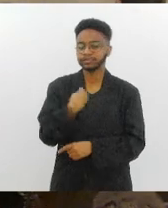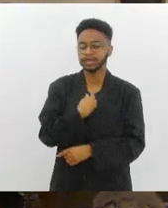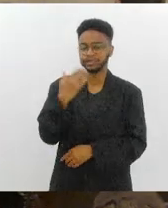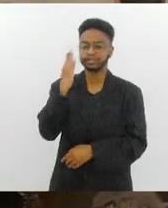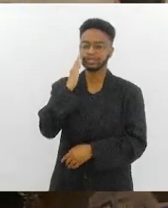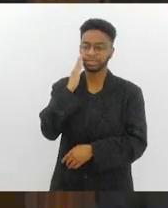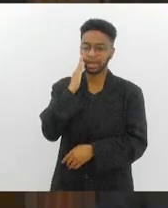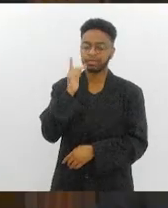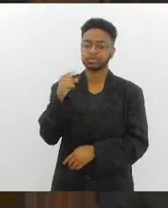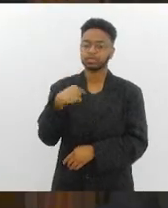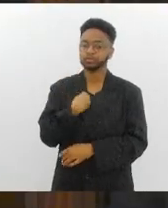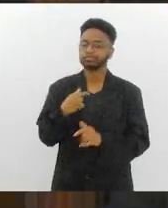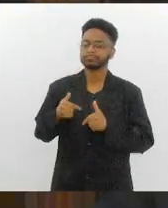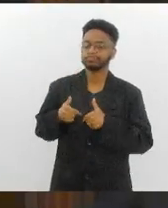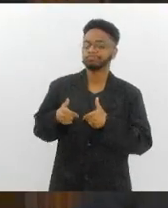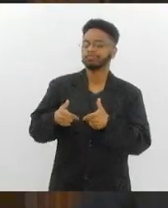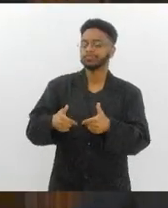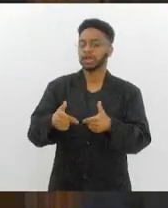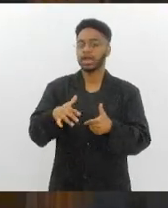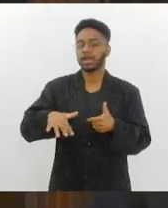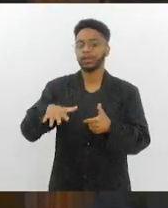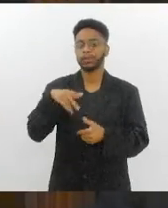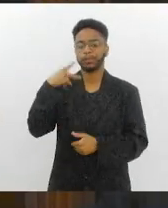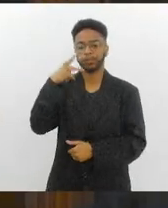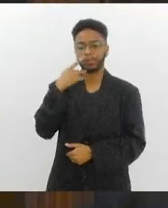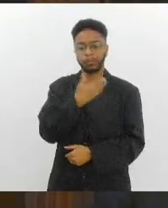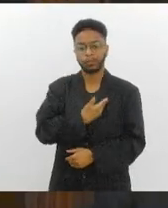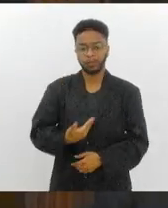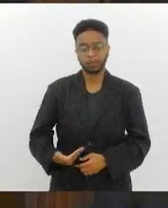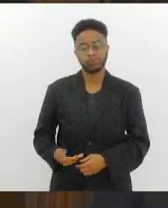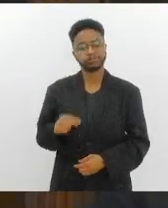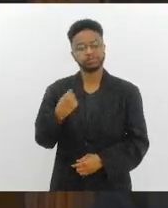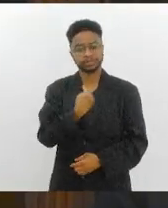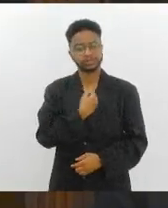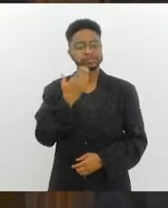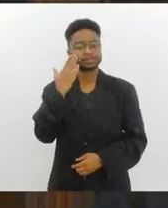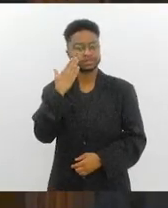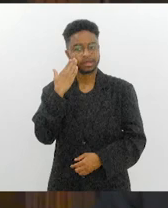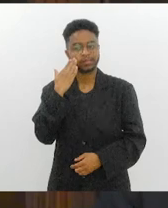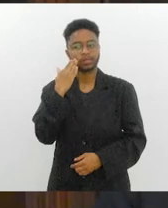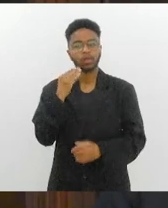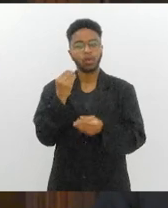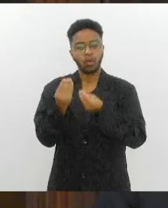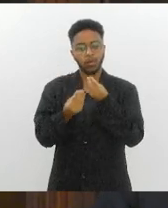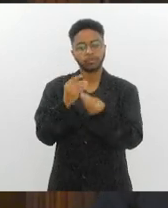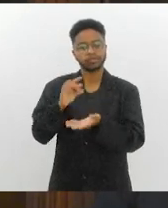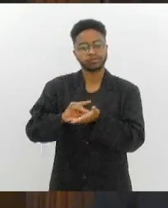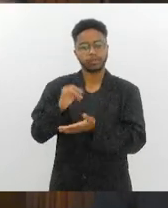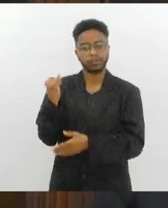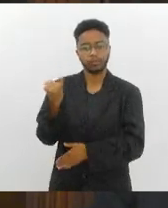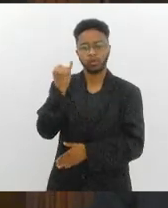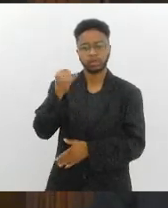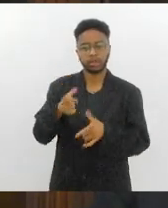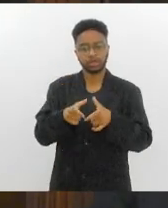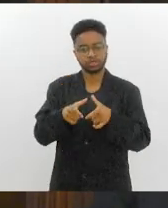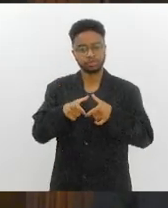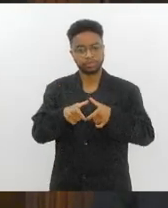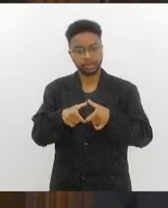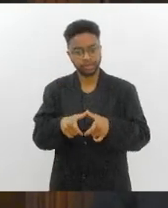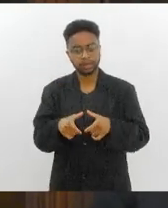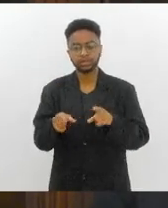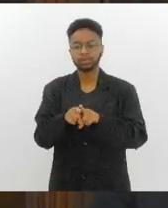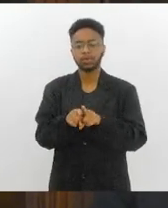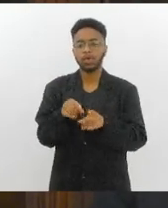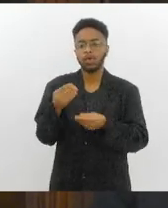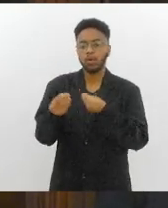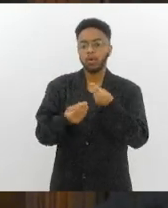nessa militância aí da política pública, sabe o quanto essa medalha é importante e o quanto deve ser difícil